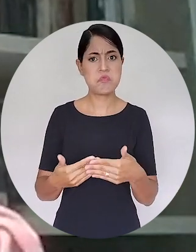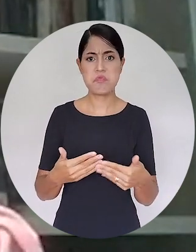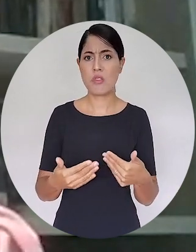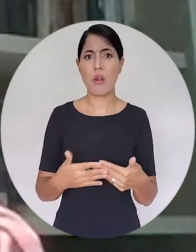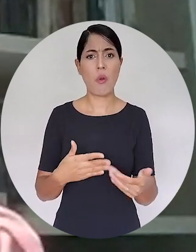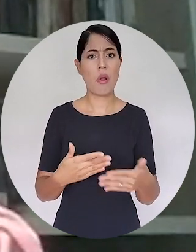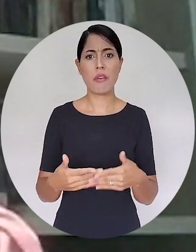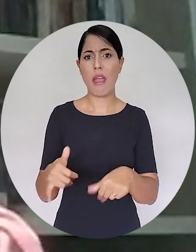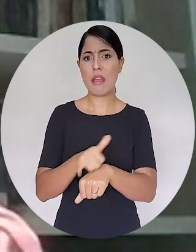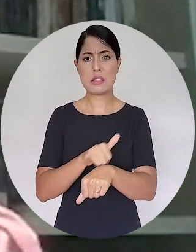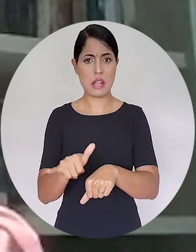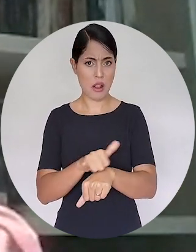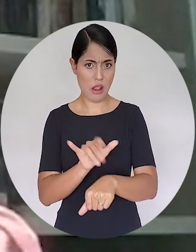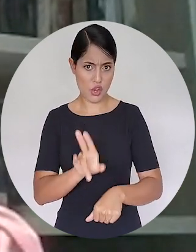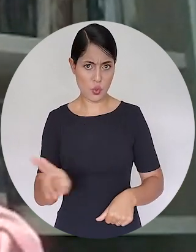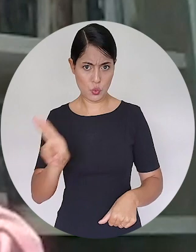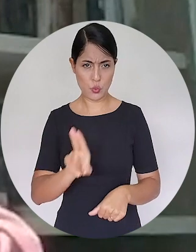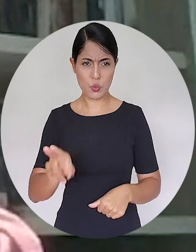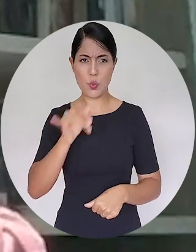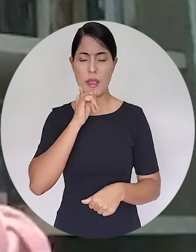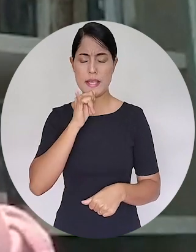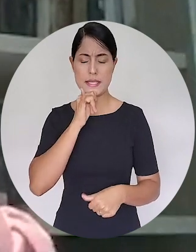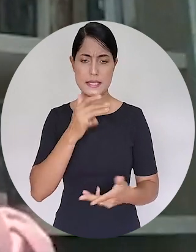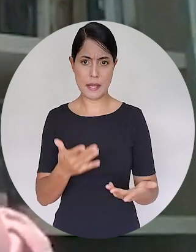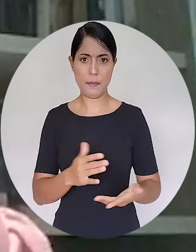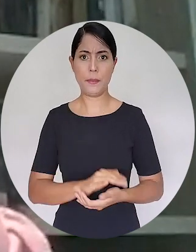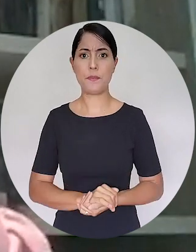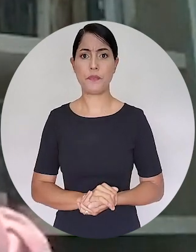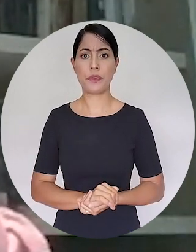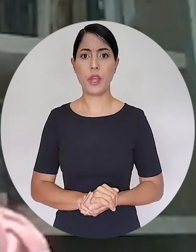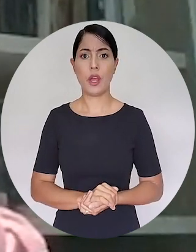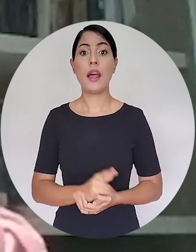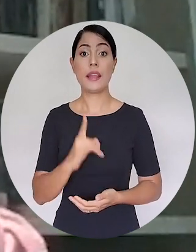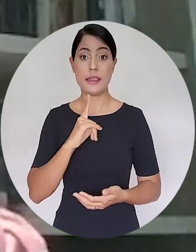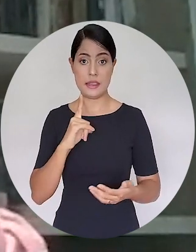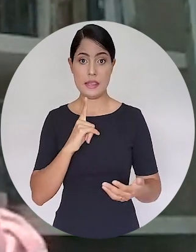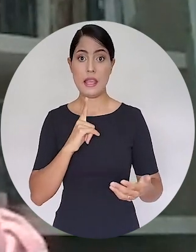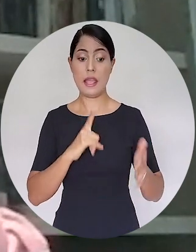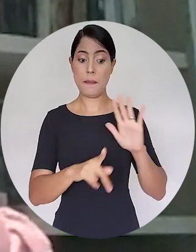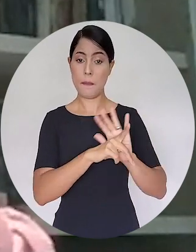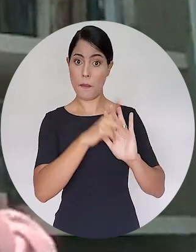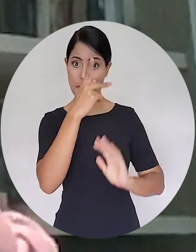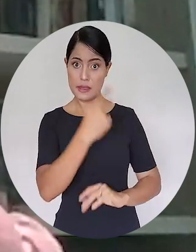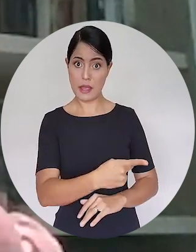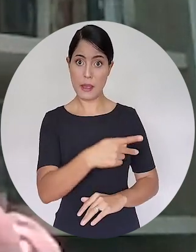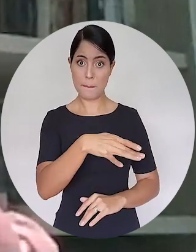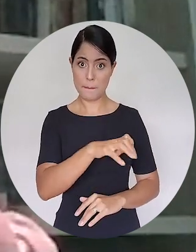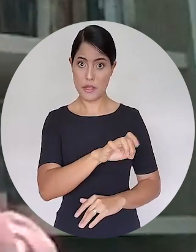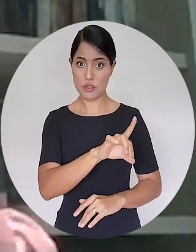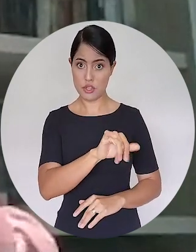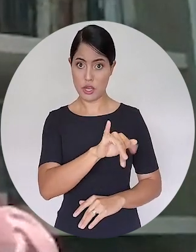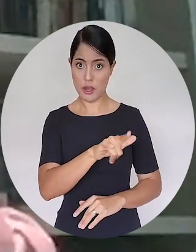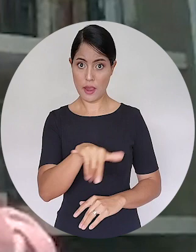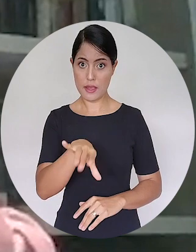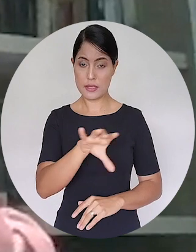qualquer área em que ela seja utilizada, né? Quando a gente começa a falar sobre áreas específicas de